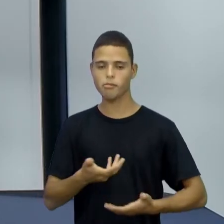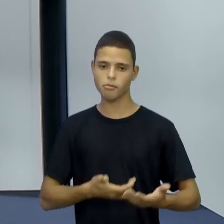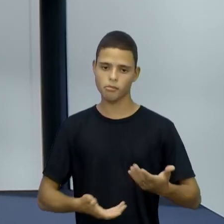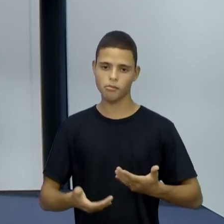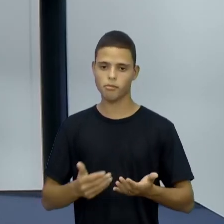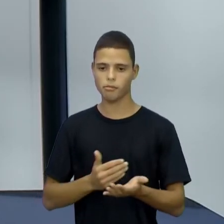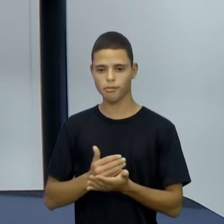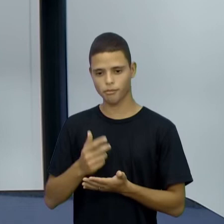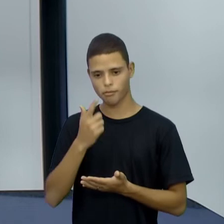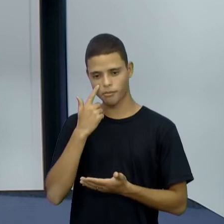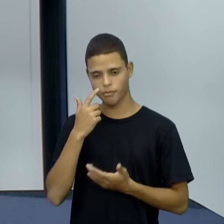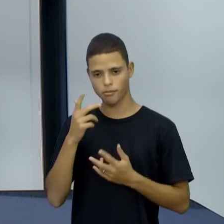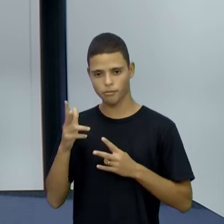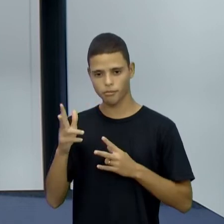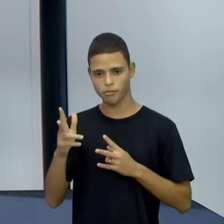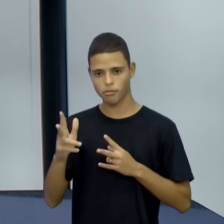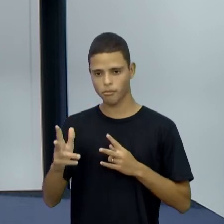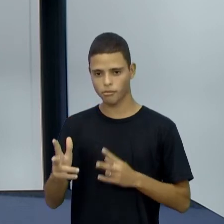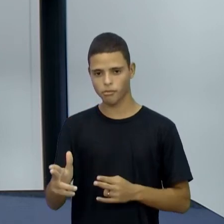aquilo que eu fiz ali,